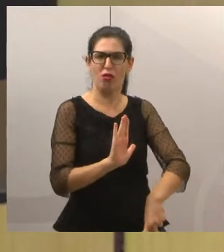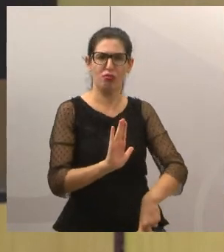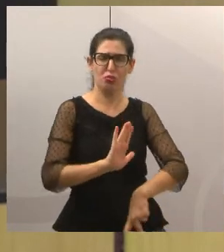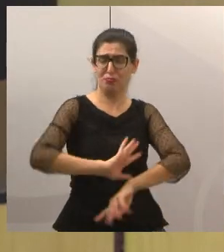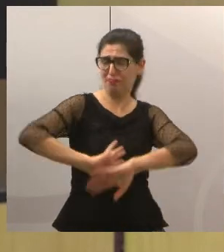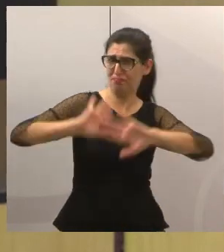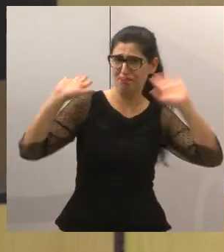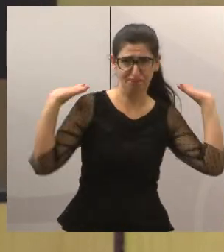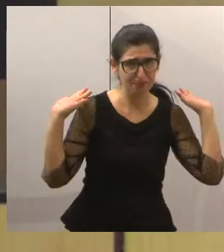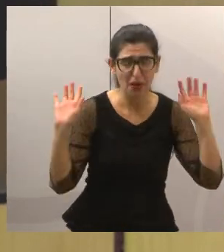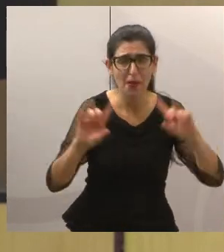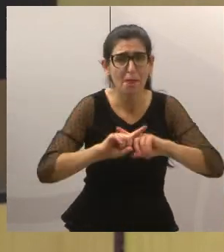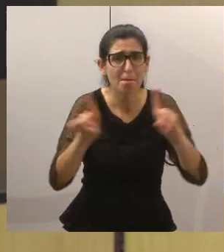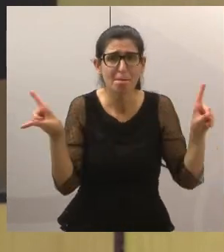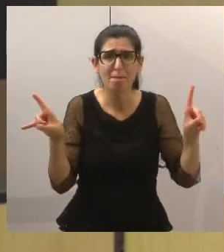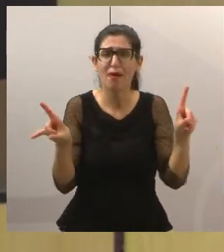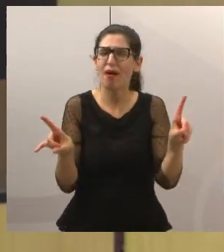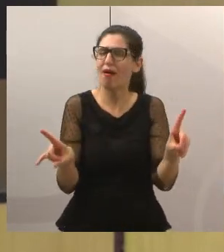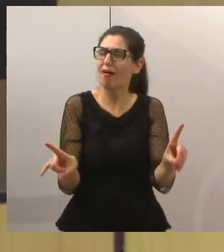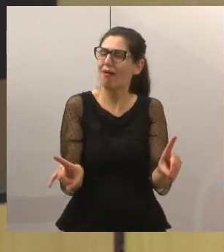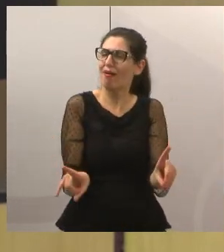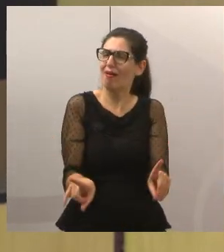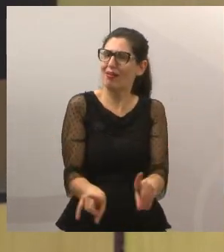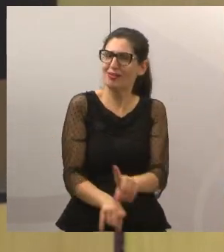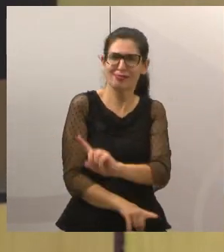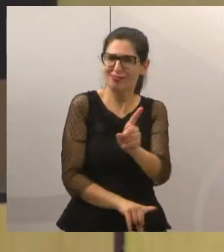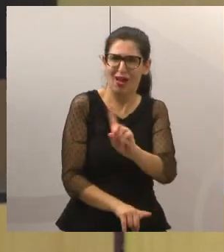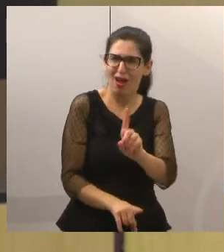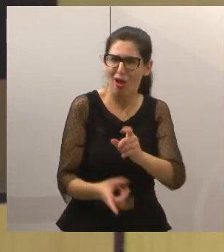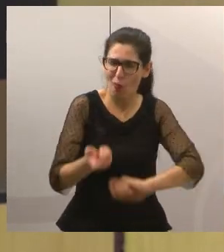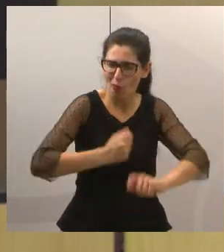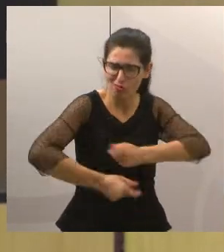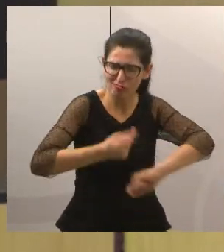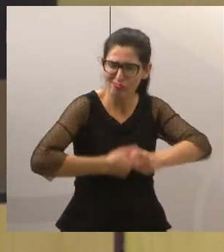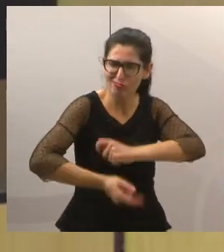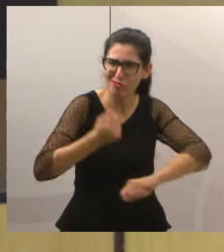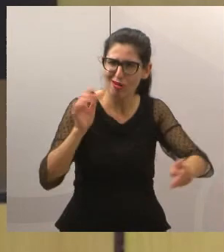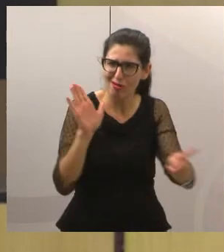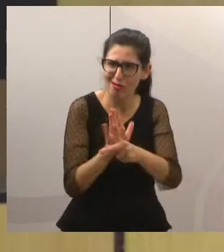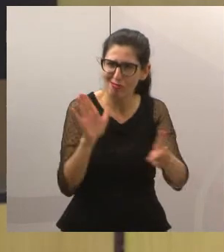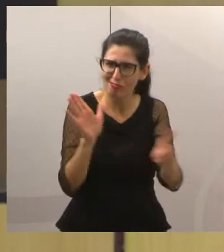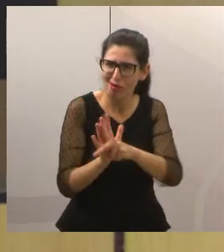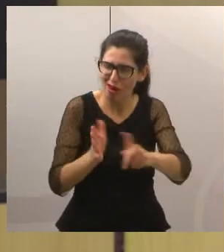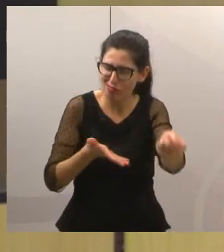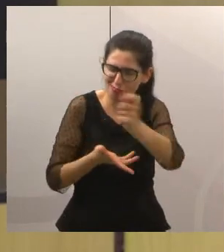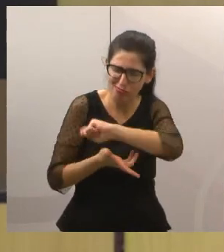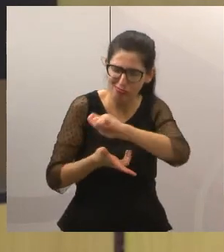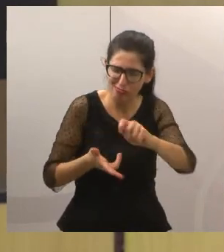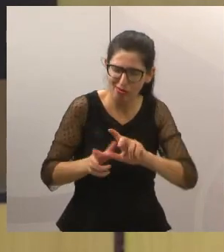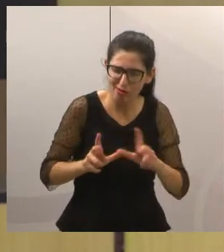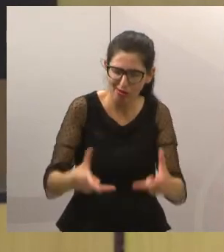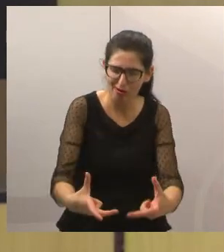não é direcionado, não é administrado pela Câmara Municipal ou pelo gabinete vereador. Às vezes a gente